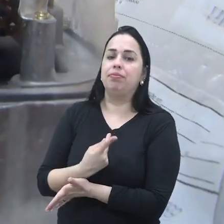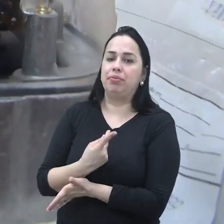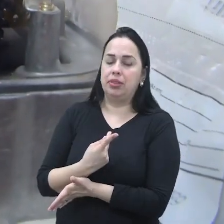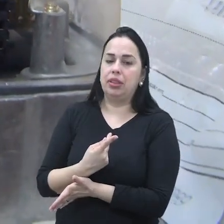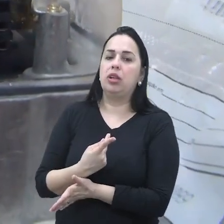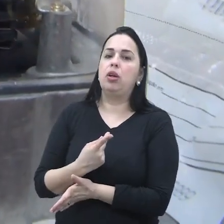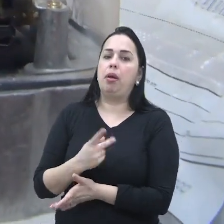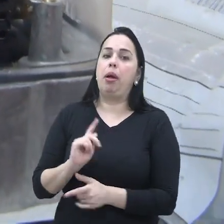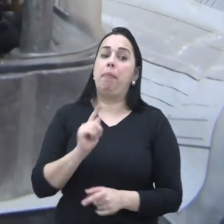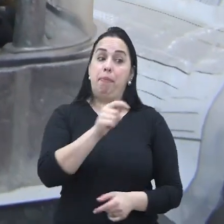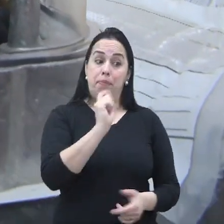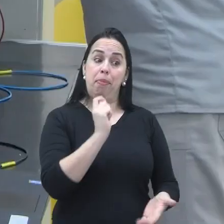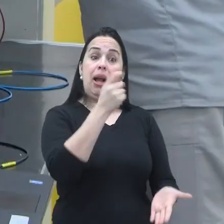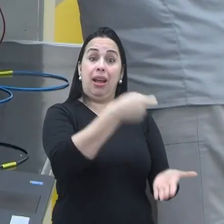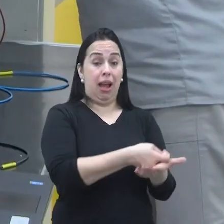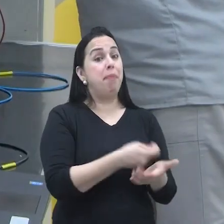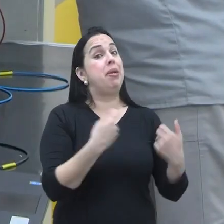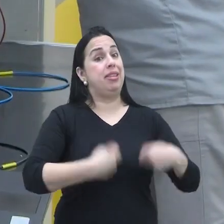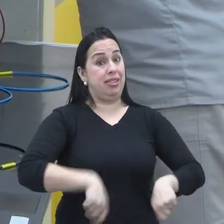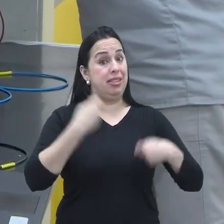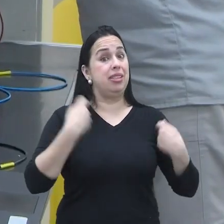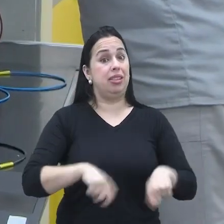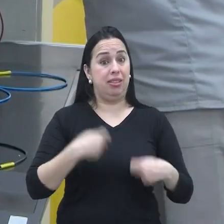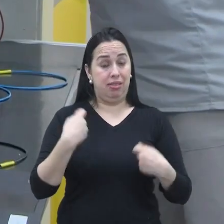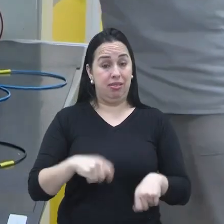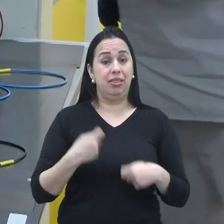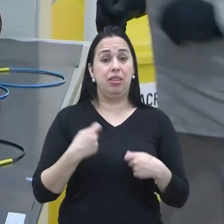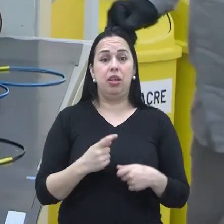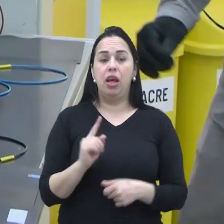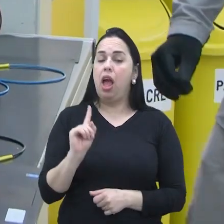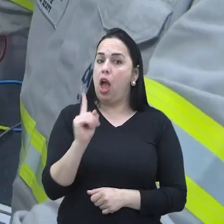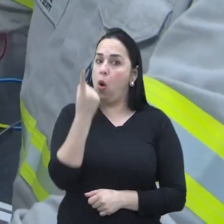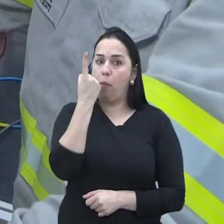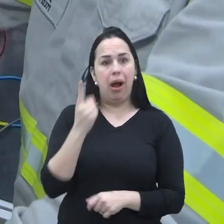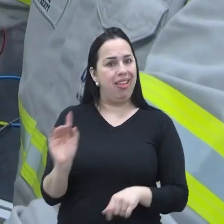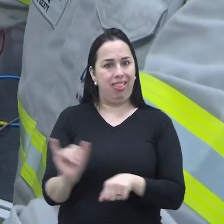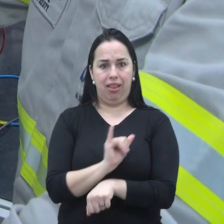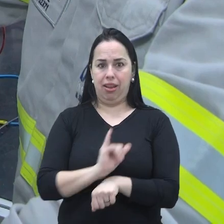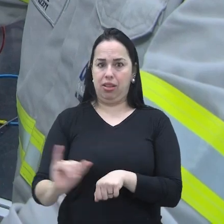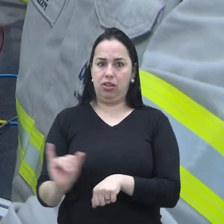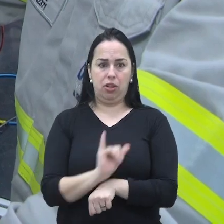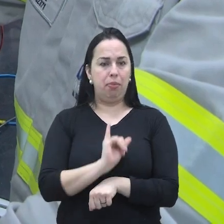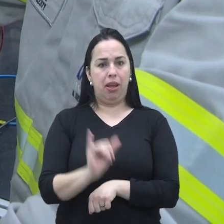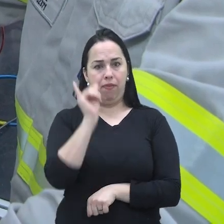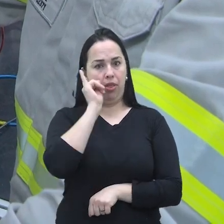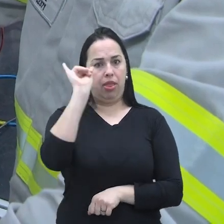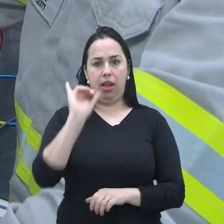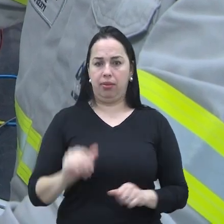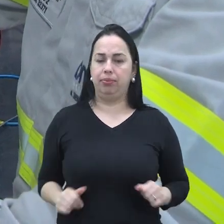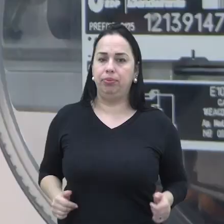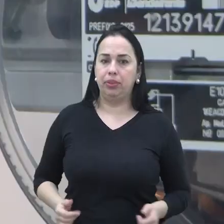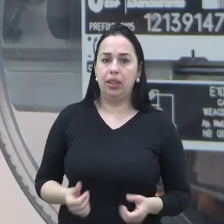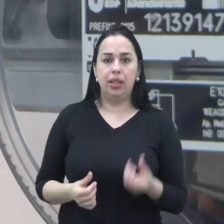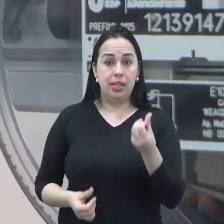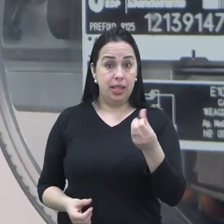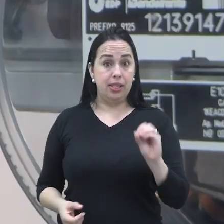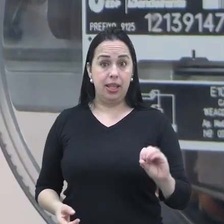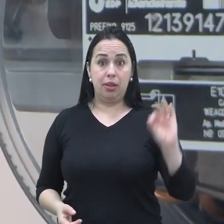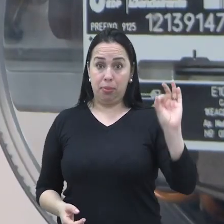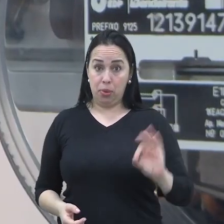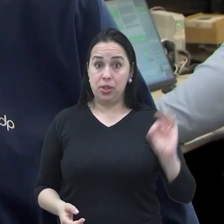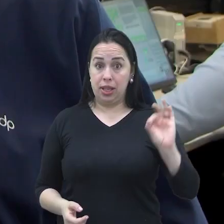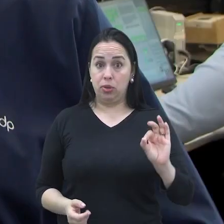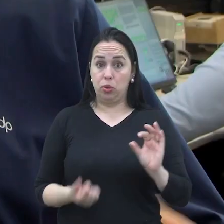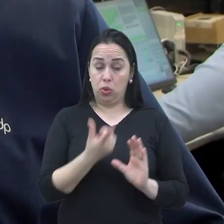for constatado o erro, o cliente deve pagar a diferença. Essa é apenas uma das maneiras de combater